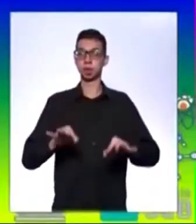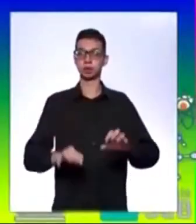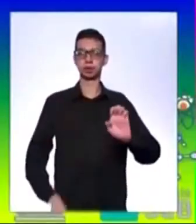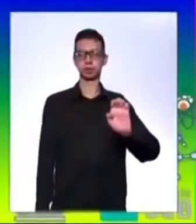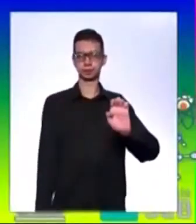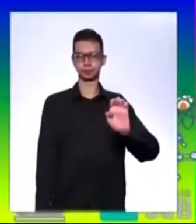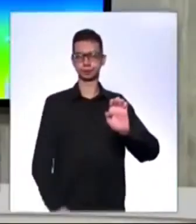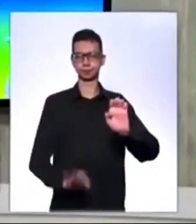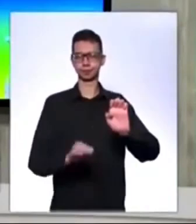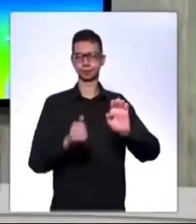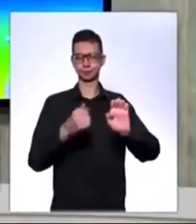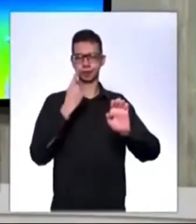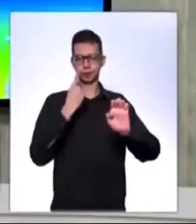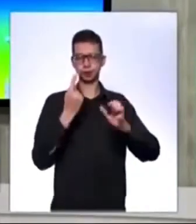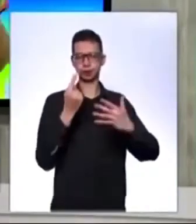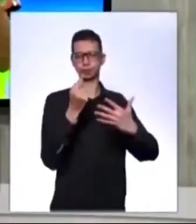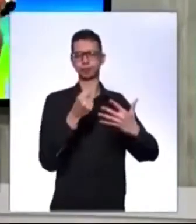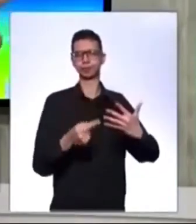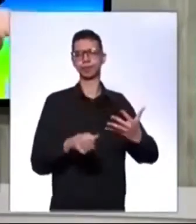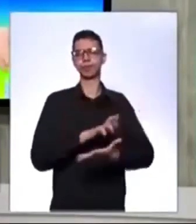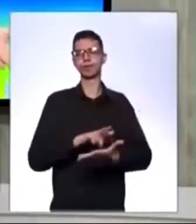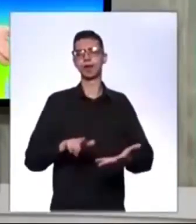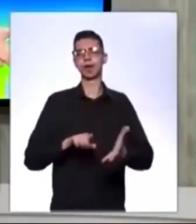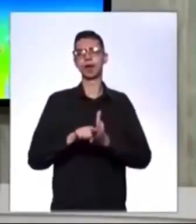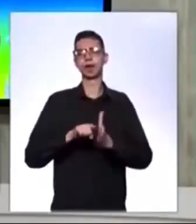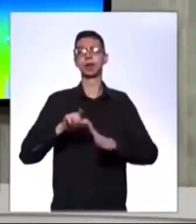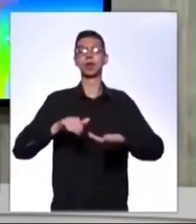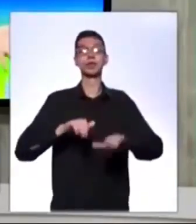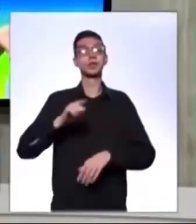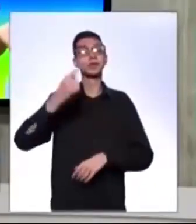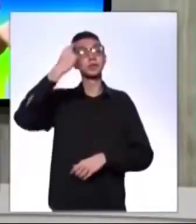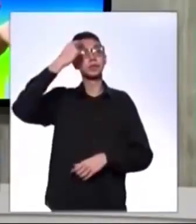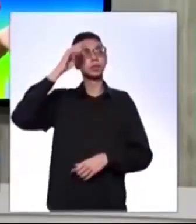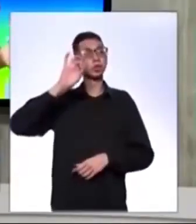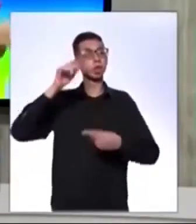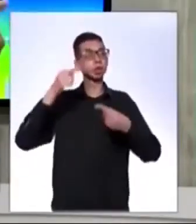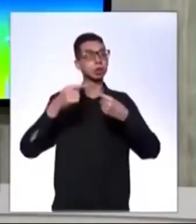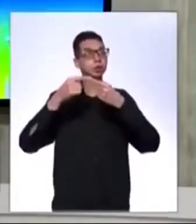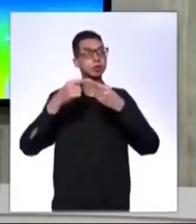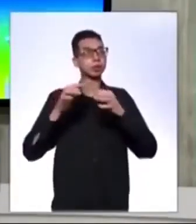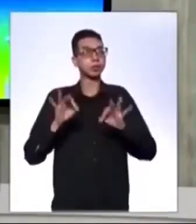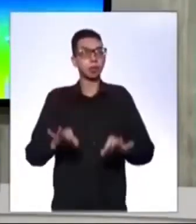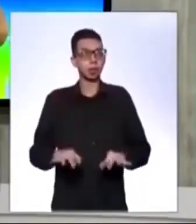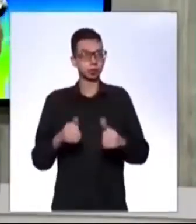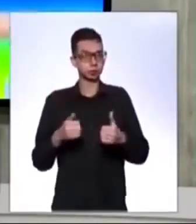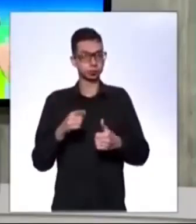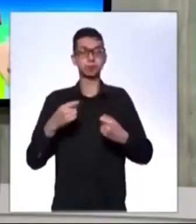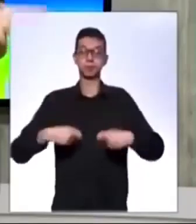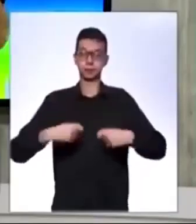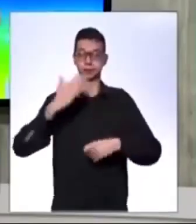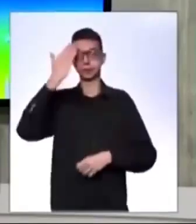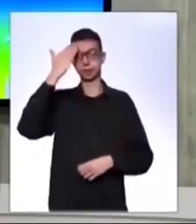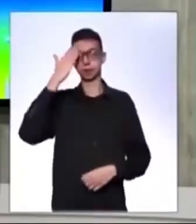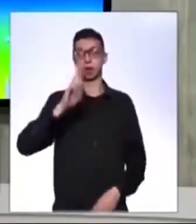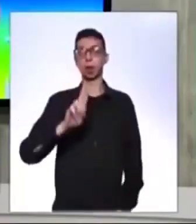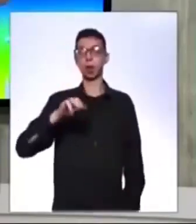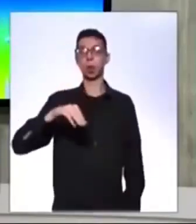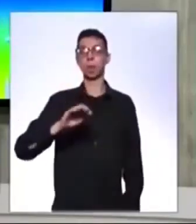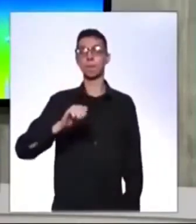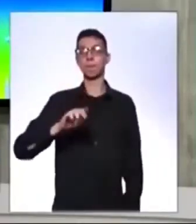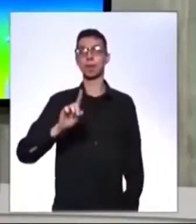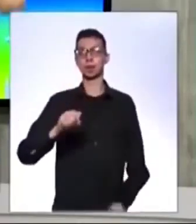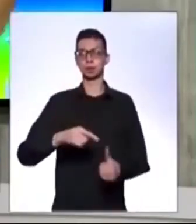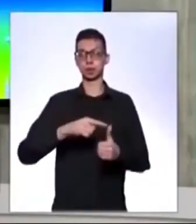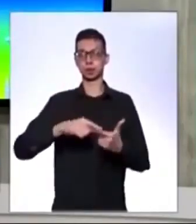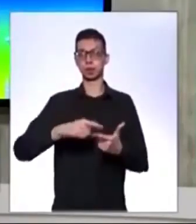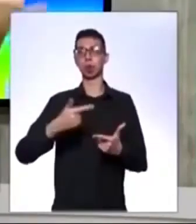Você vê, né? Muitas questões é muito mais bom senso, né? É uma questão de bom senso. Tudo bem? Você precisa saber, né? Que tem a Umbanda, tem o Candomblé,